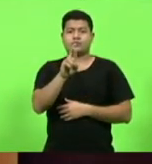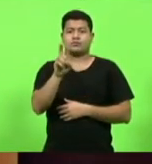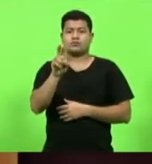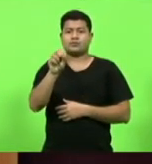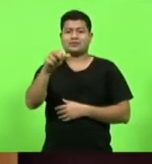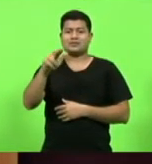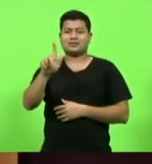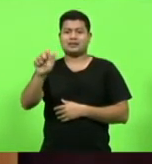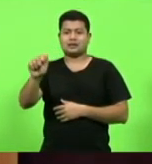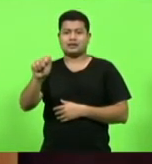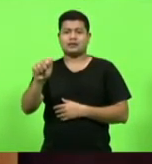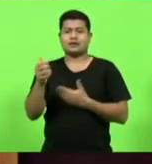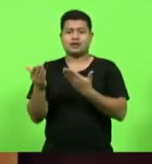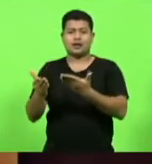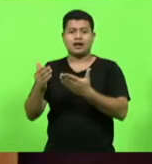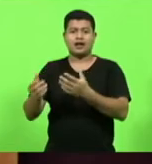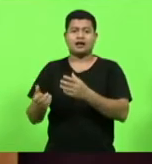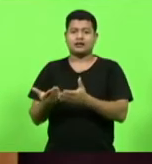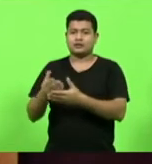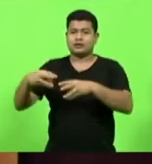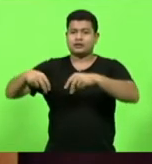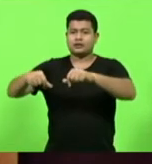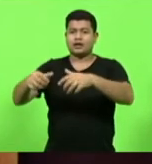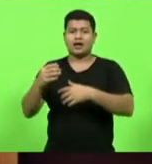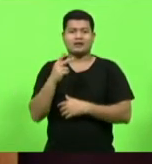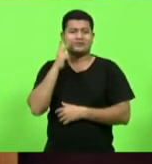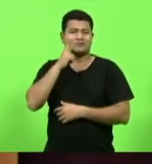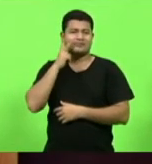o lançamento do documentário Uruçanga